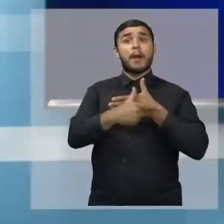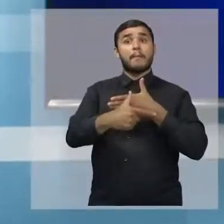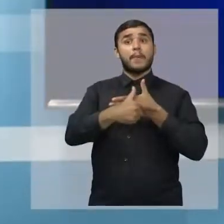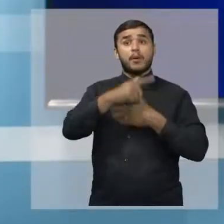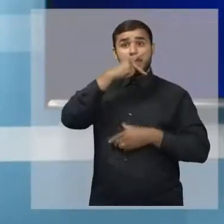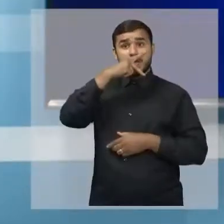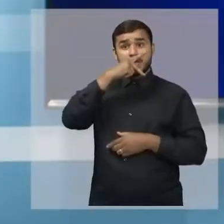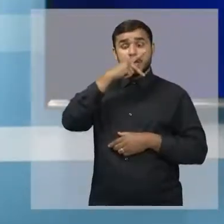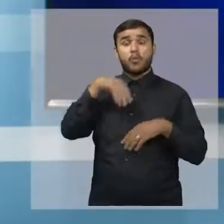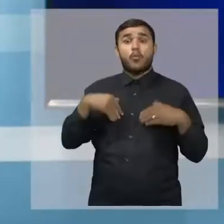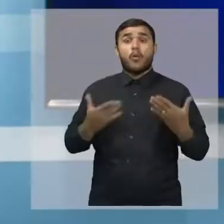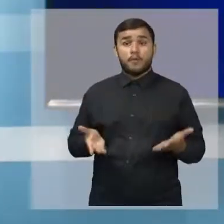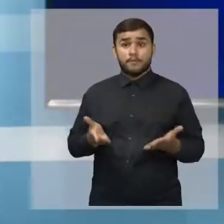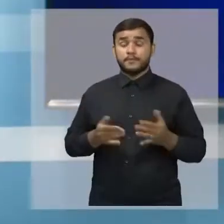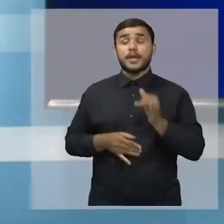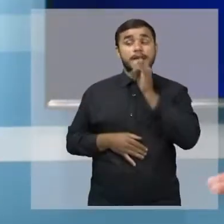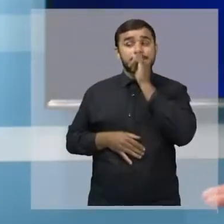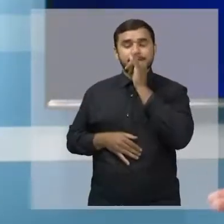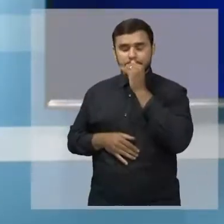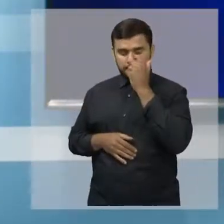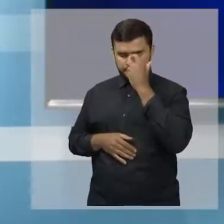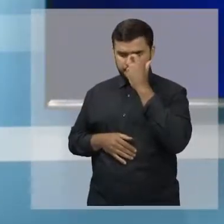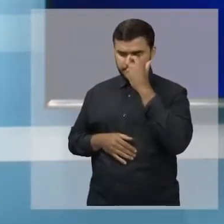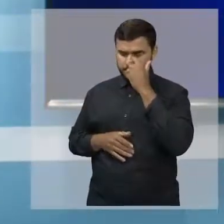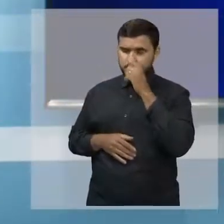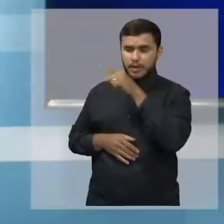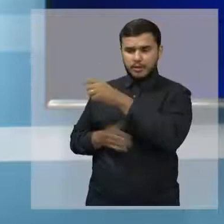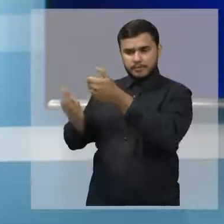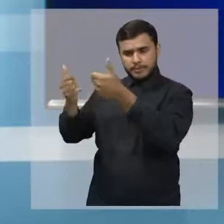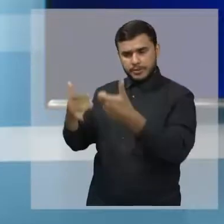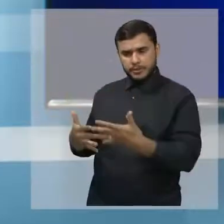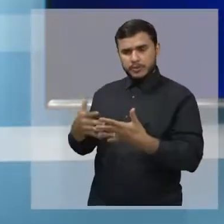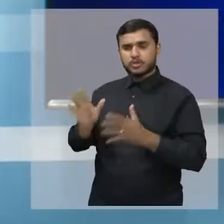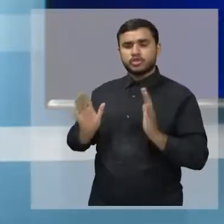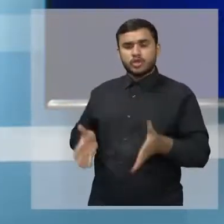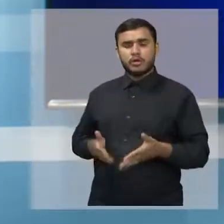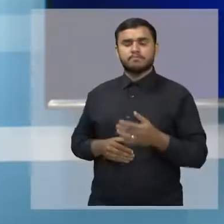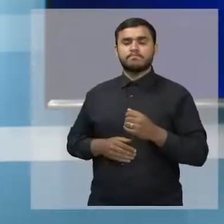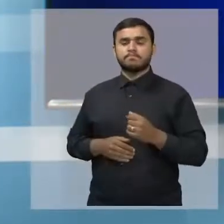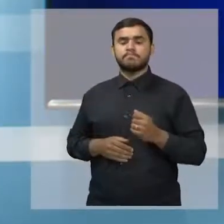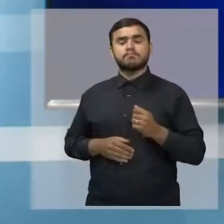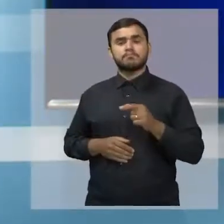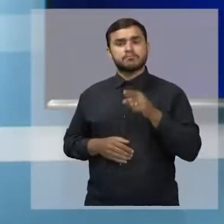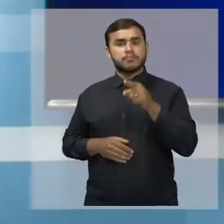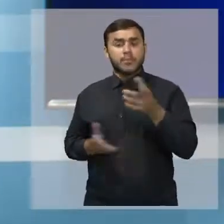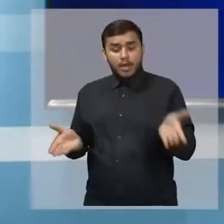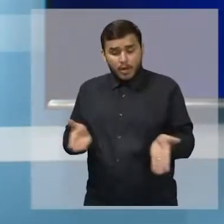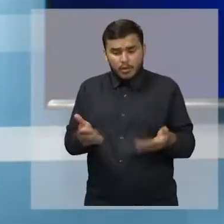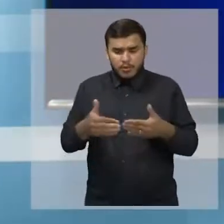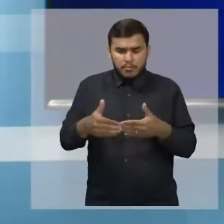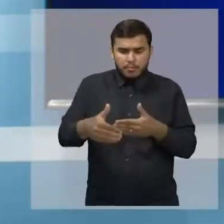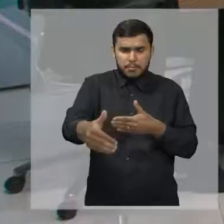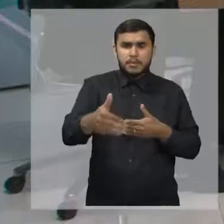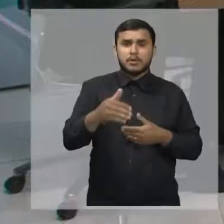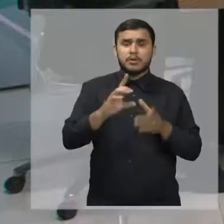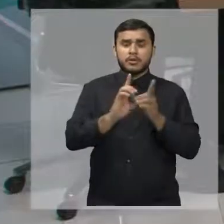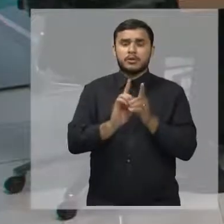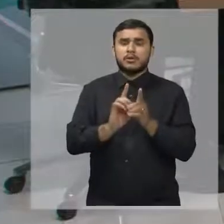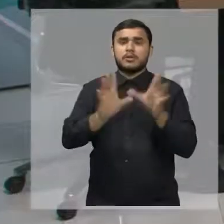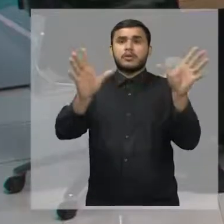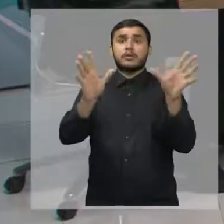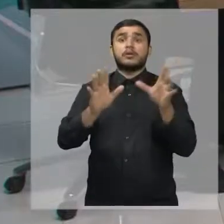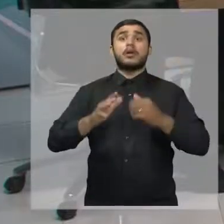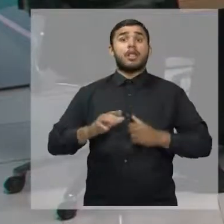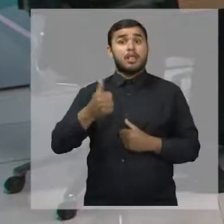Qual é a razão, afinal de contas, embora sejamos aí uma democracia jovem, mas é o período mais longevo da